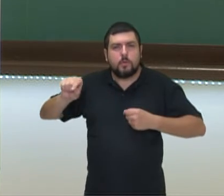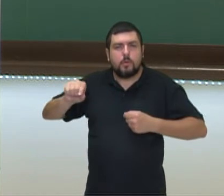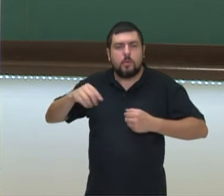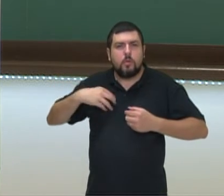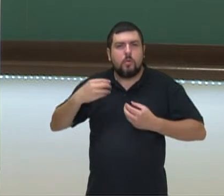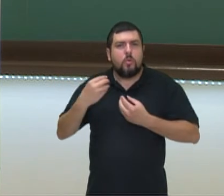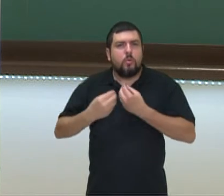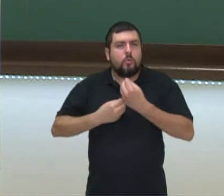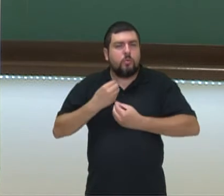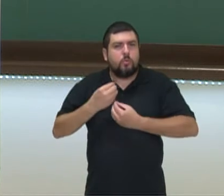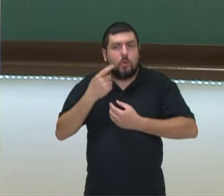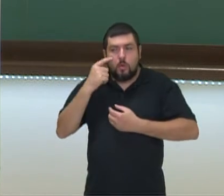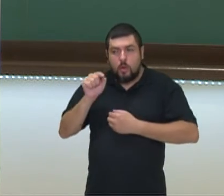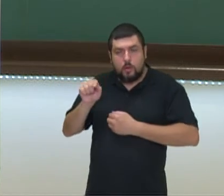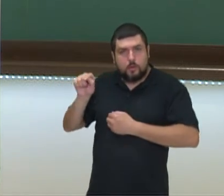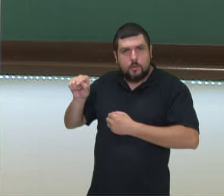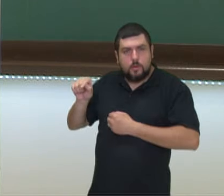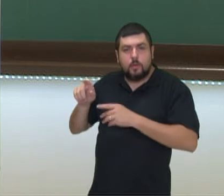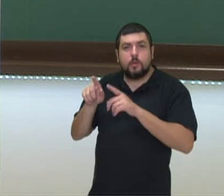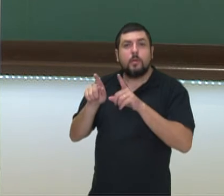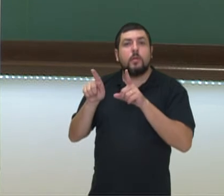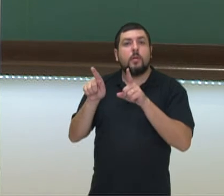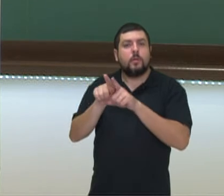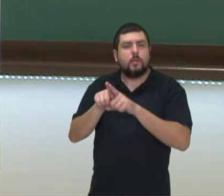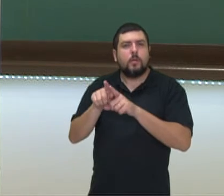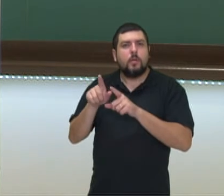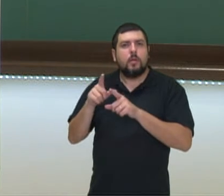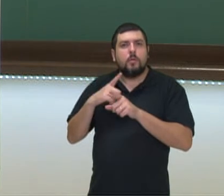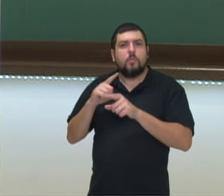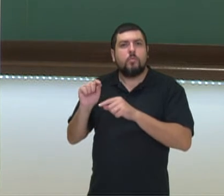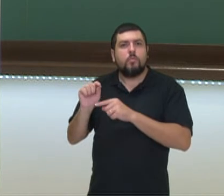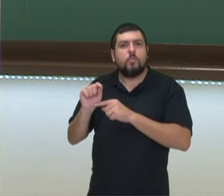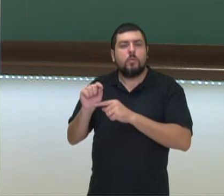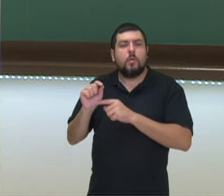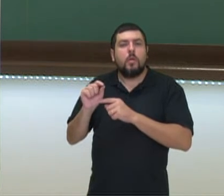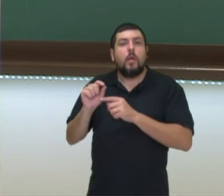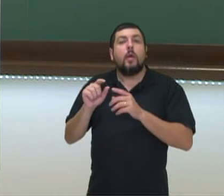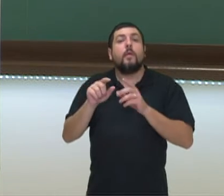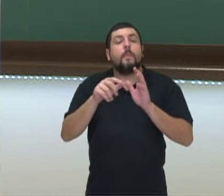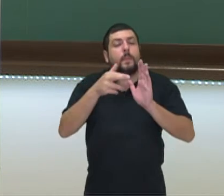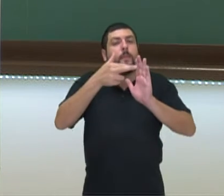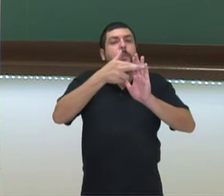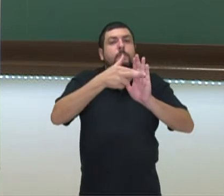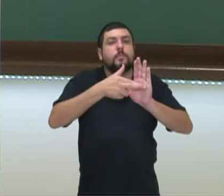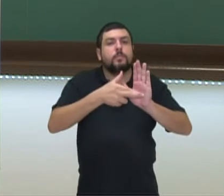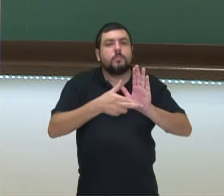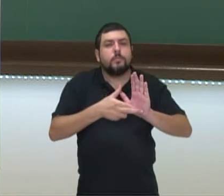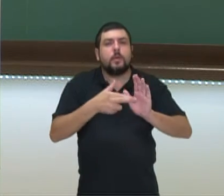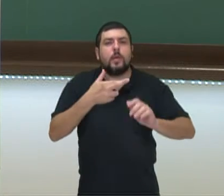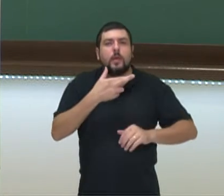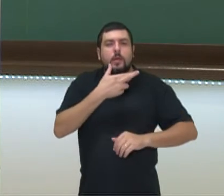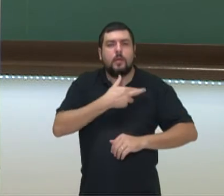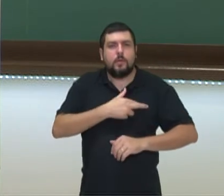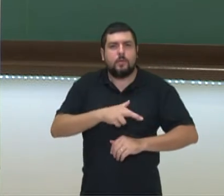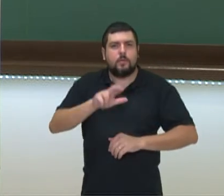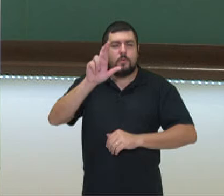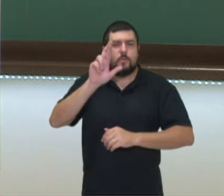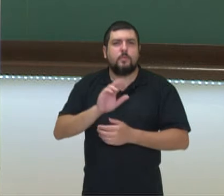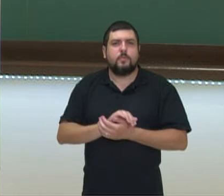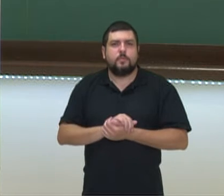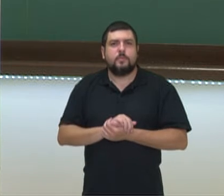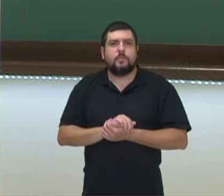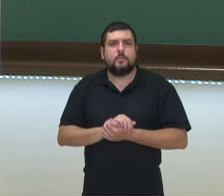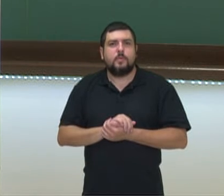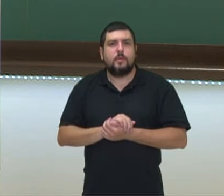humana, e também encontra, né, representações de rituais que eles faziam, né, que a gente acredita que sejam rituais,